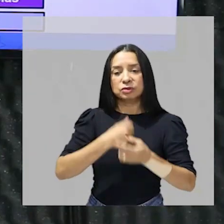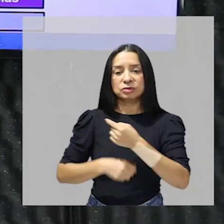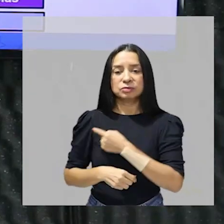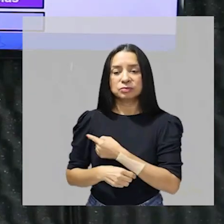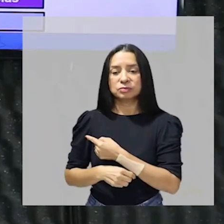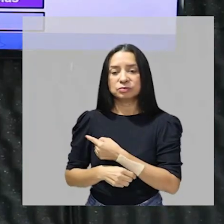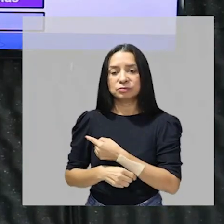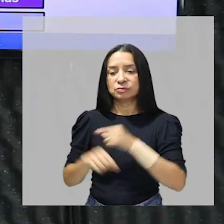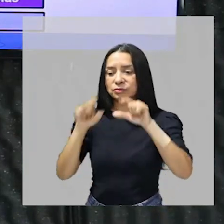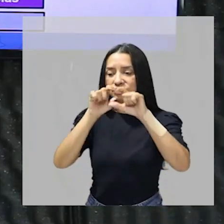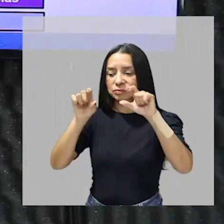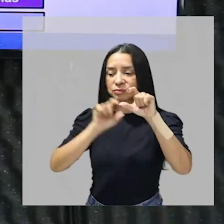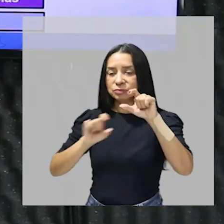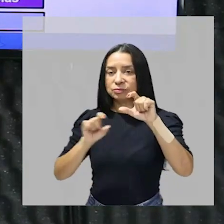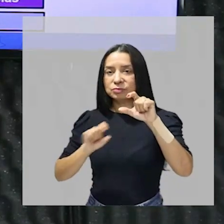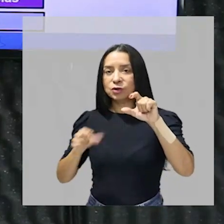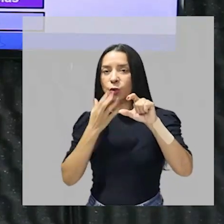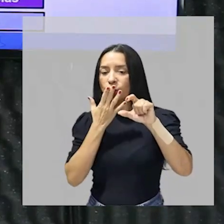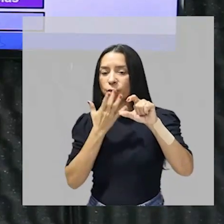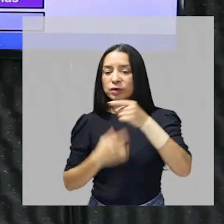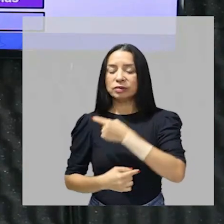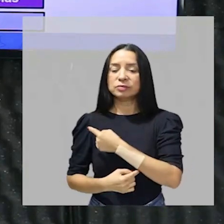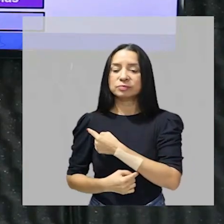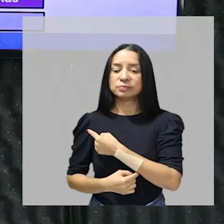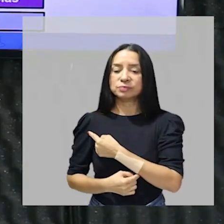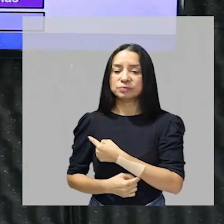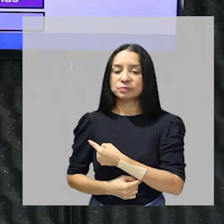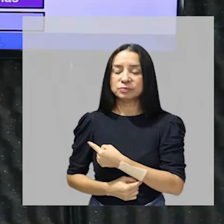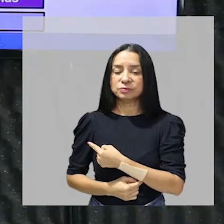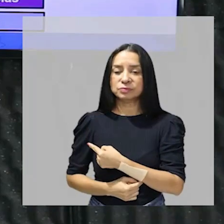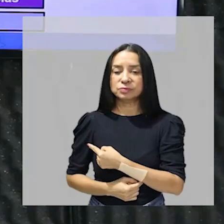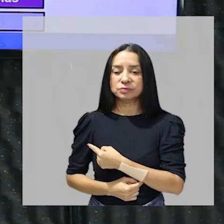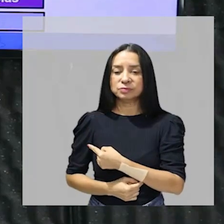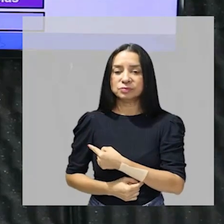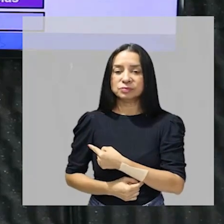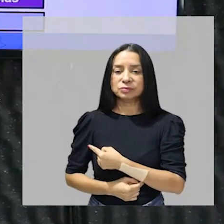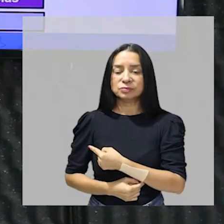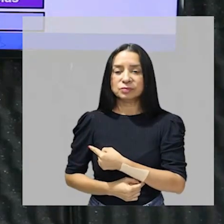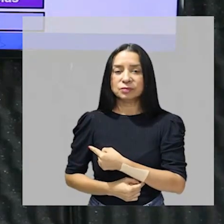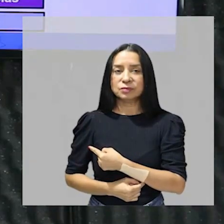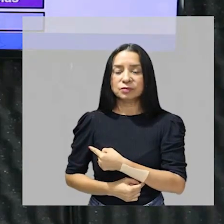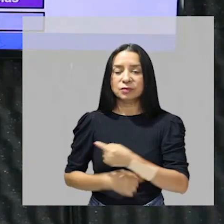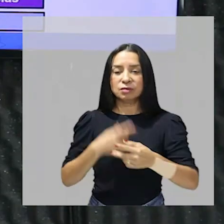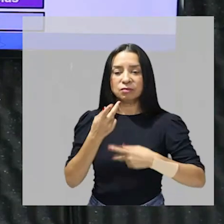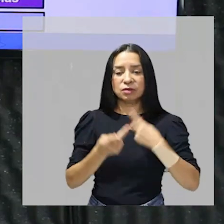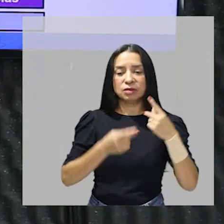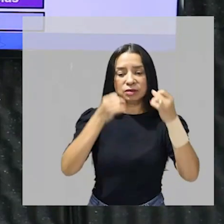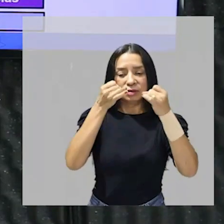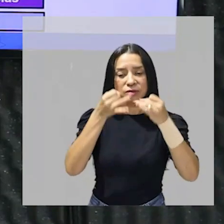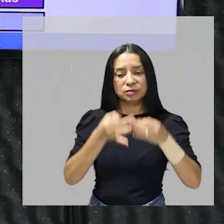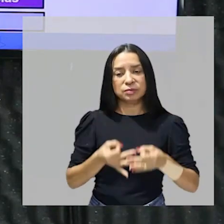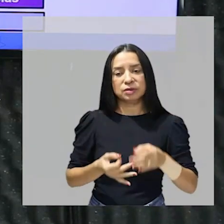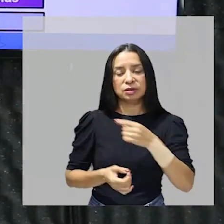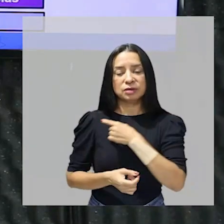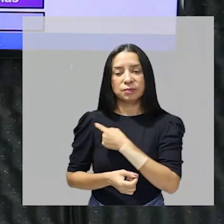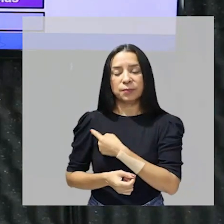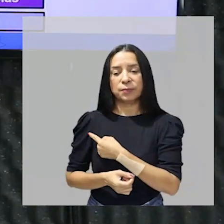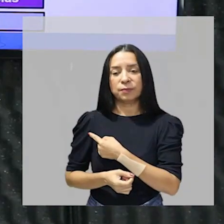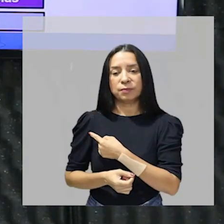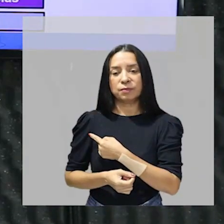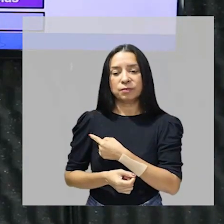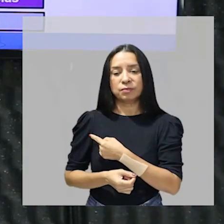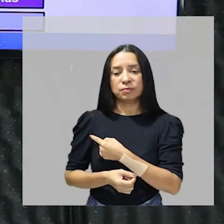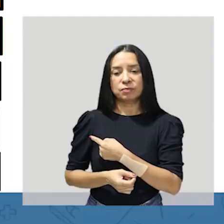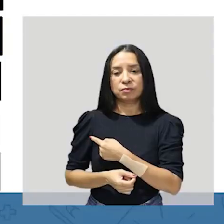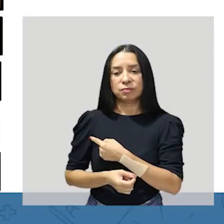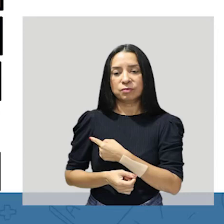sobre o cavalo, barras paralelas, barra fixa. Aqui falei para vocês, o solo e o